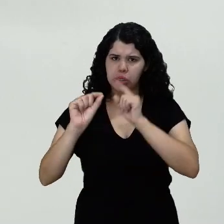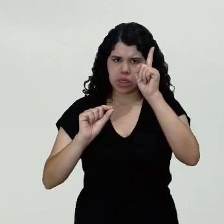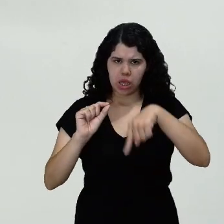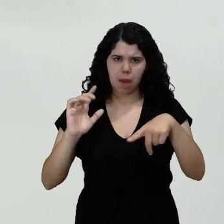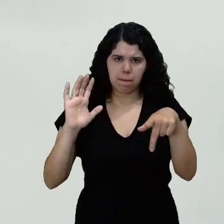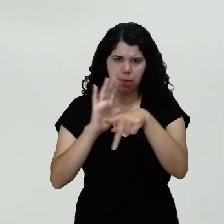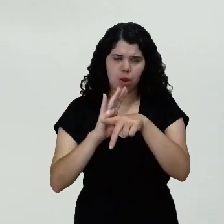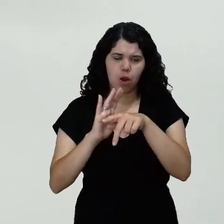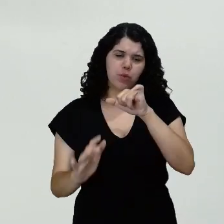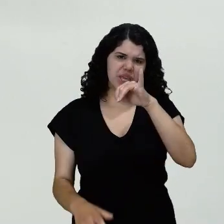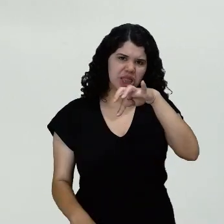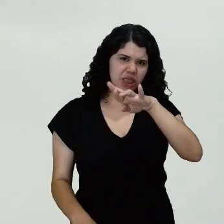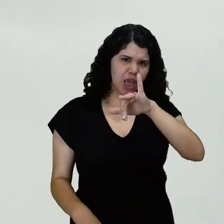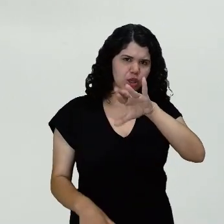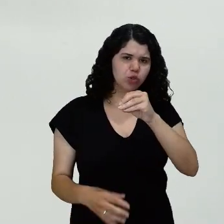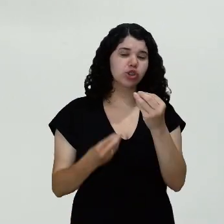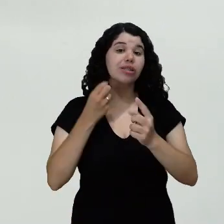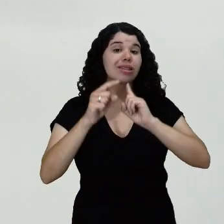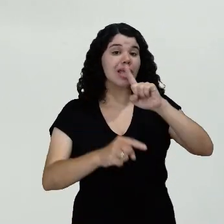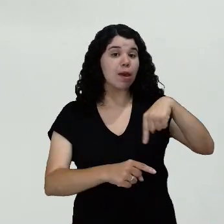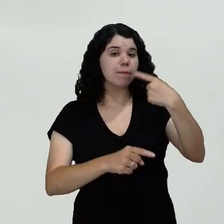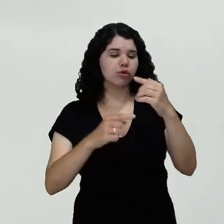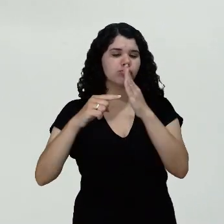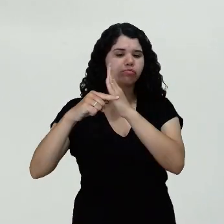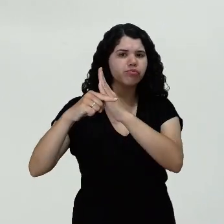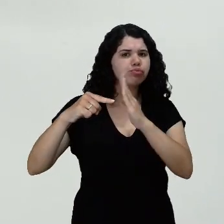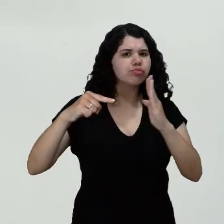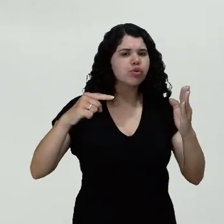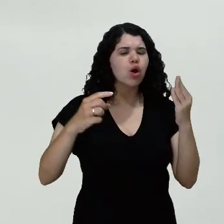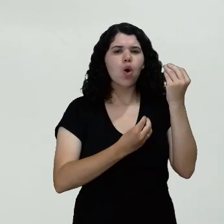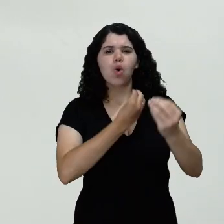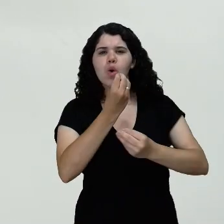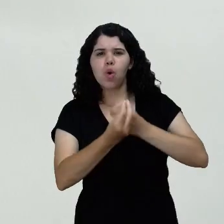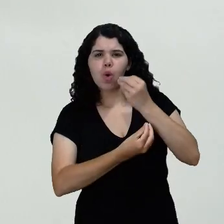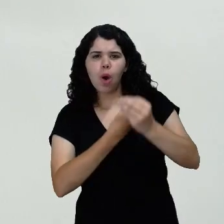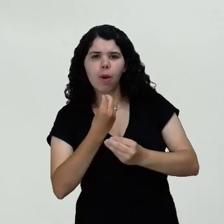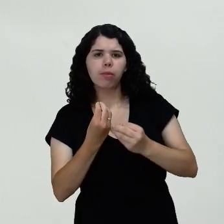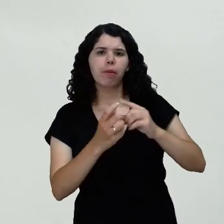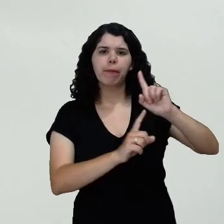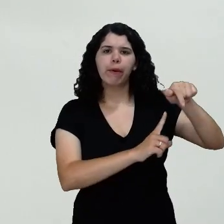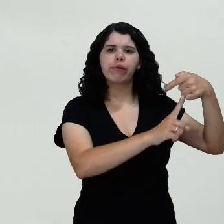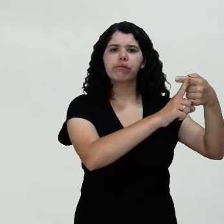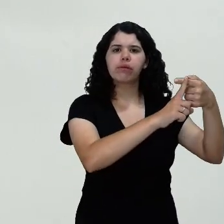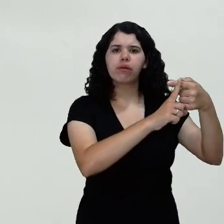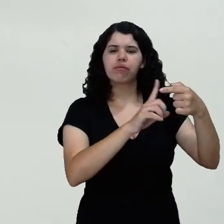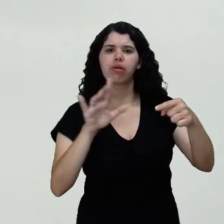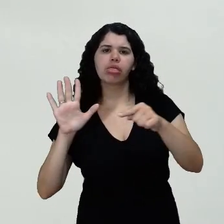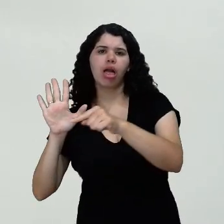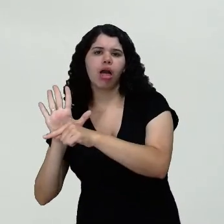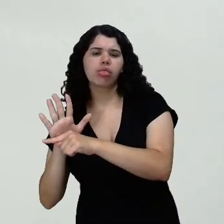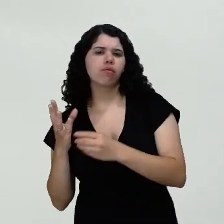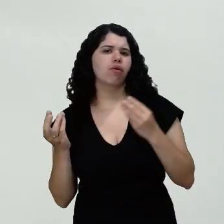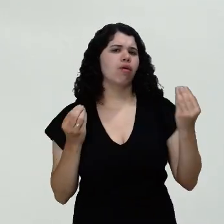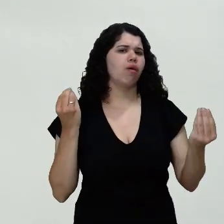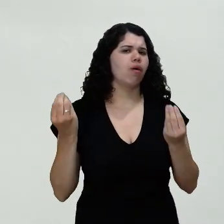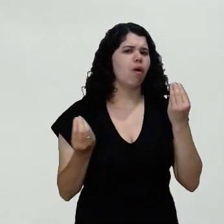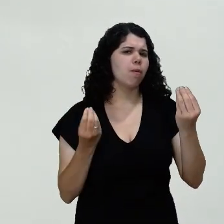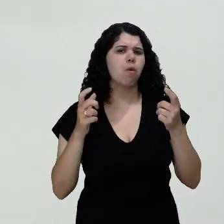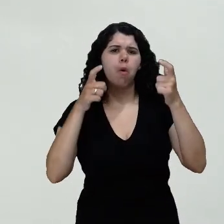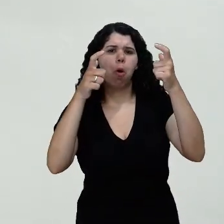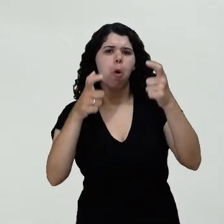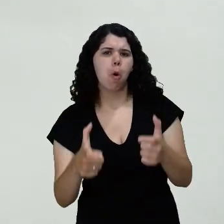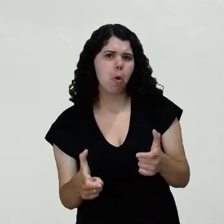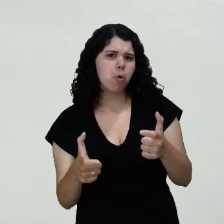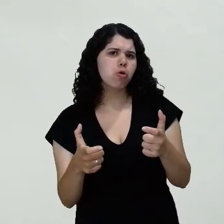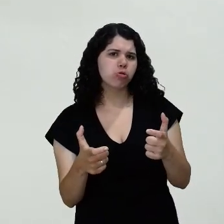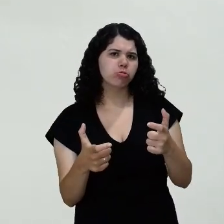na reta numérica, como é que é essa organização, aonde estão os positivos, aonde estarão os negativos e aonde está